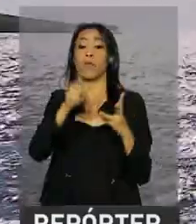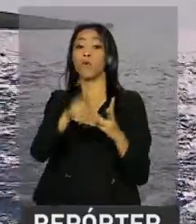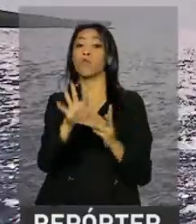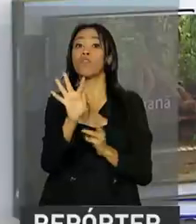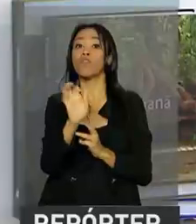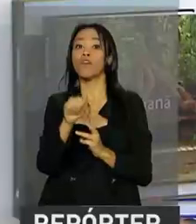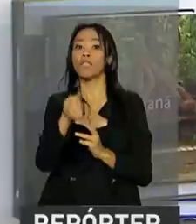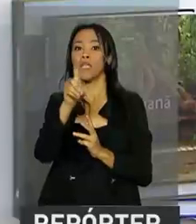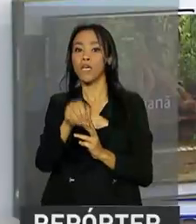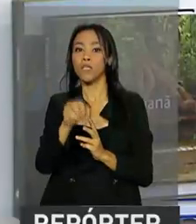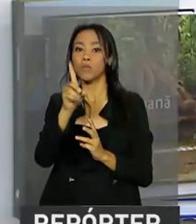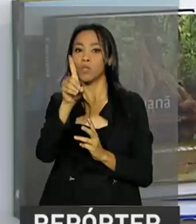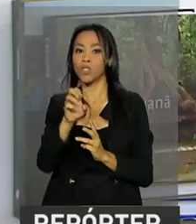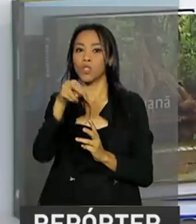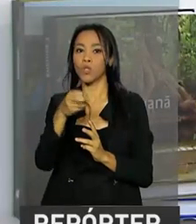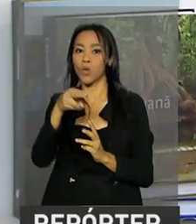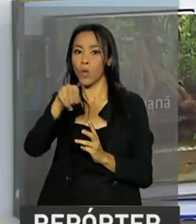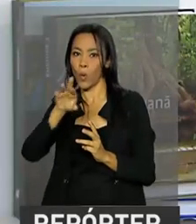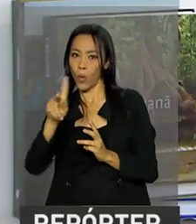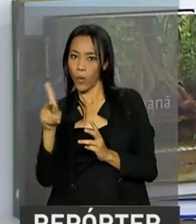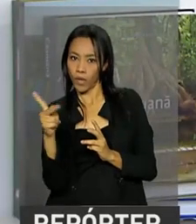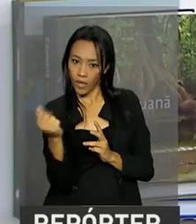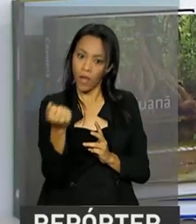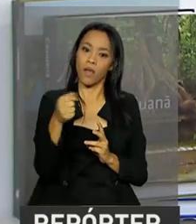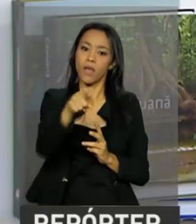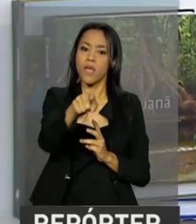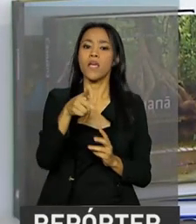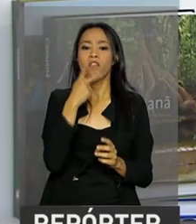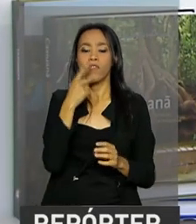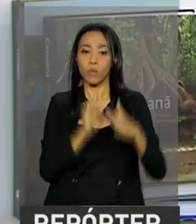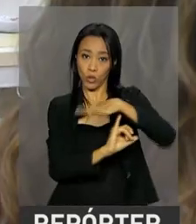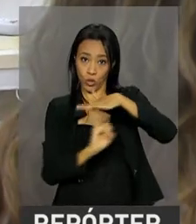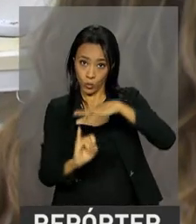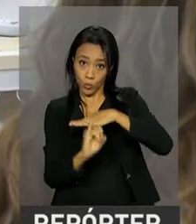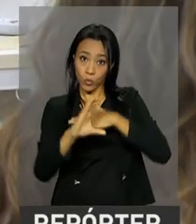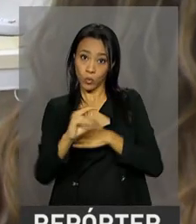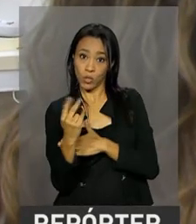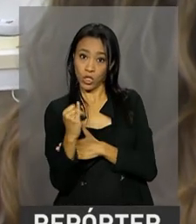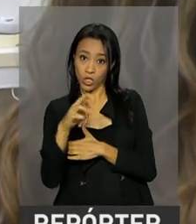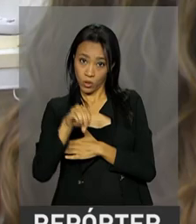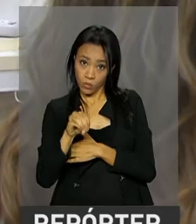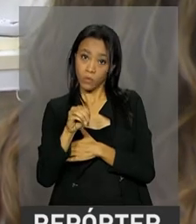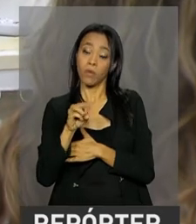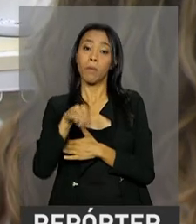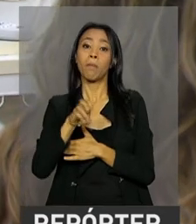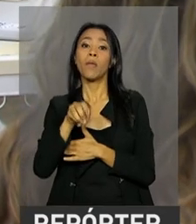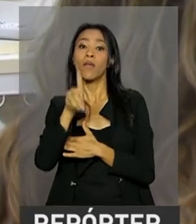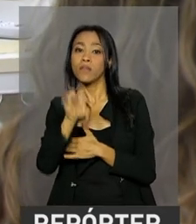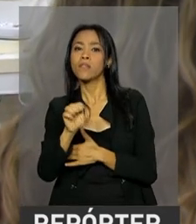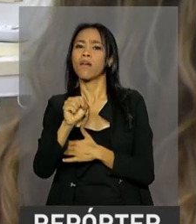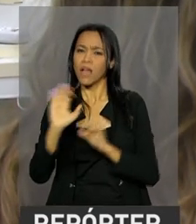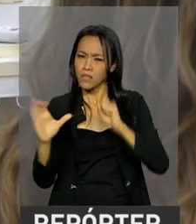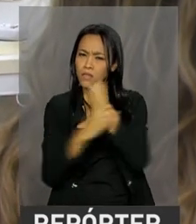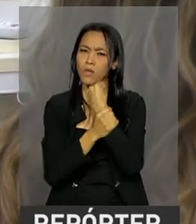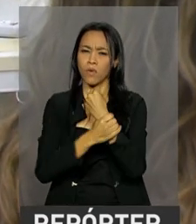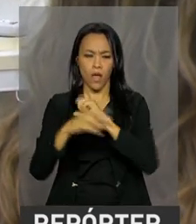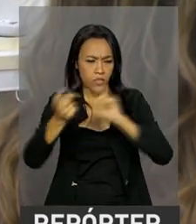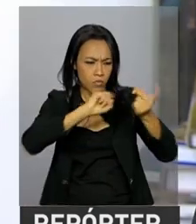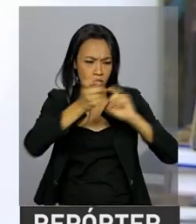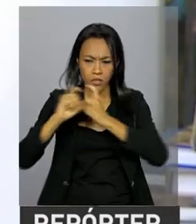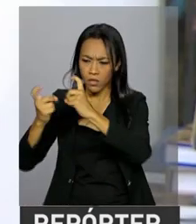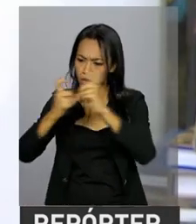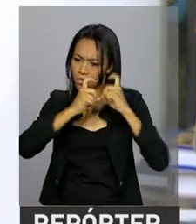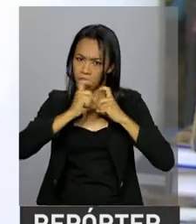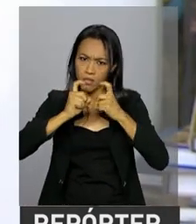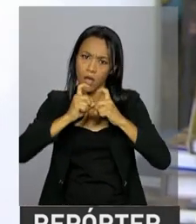Noronha. O Instituto Chico Mendes defende que a parceria com o setor privado vai garantir melhor estrutura e atrair mais